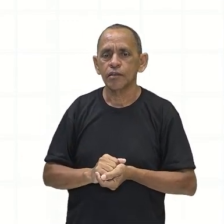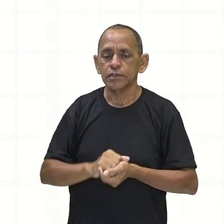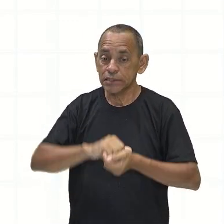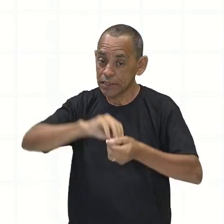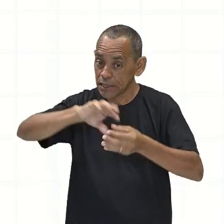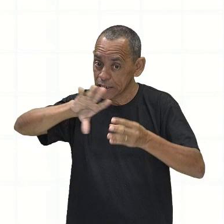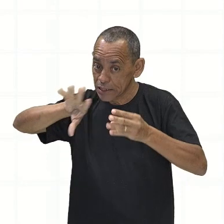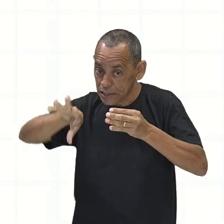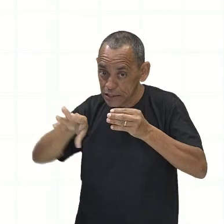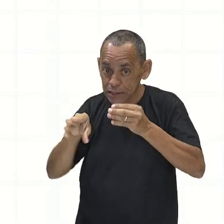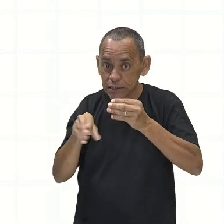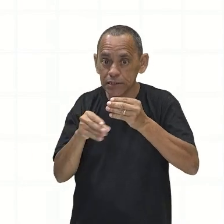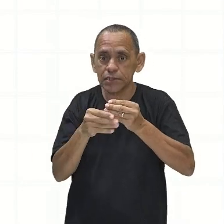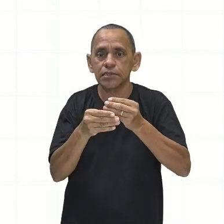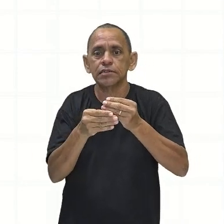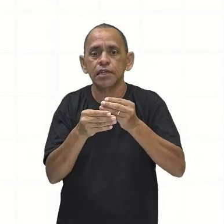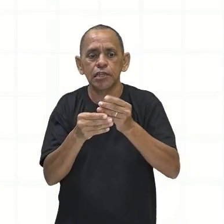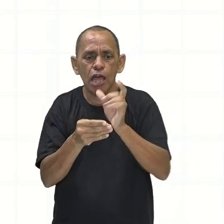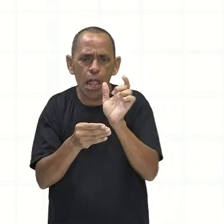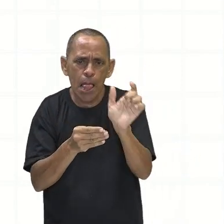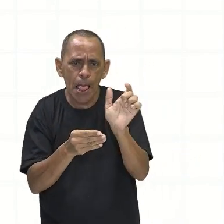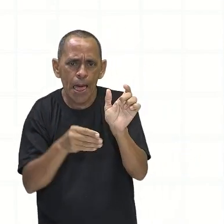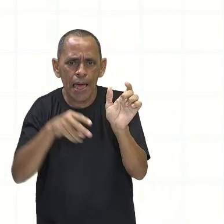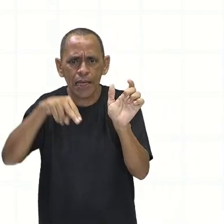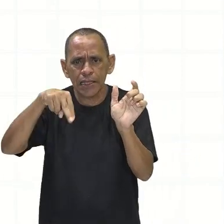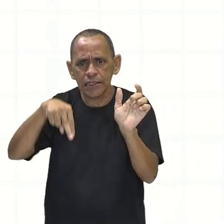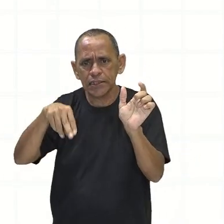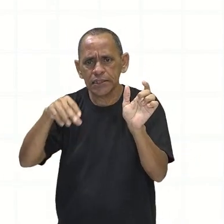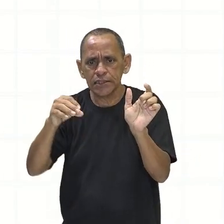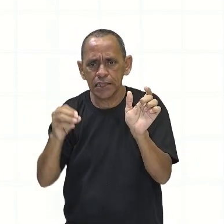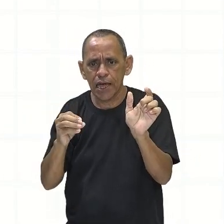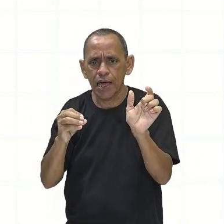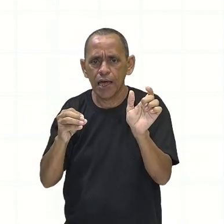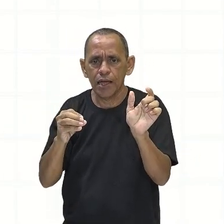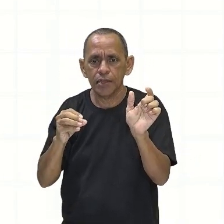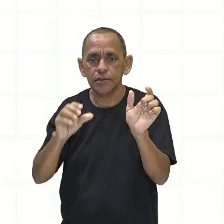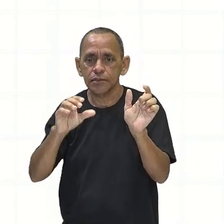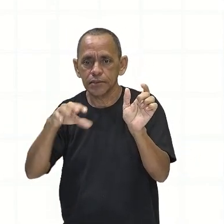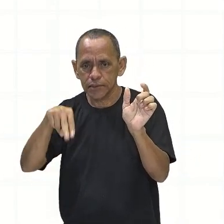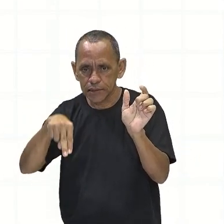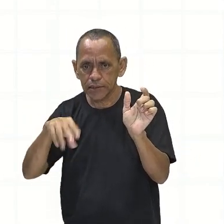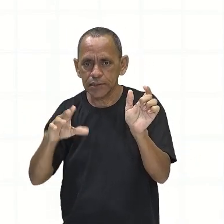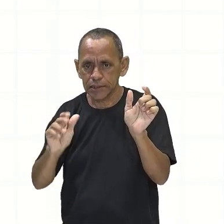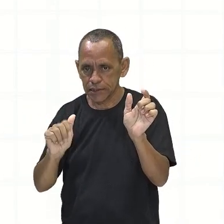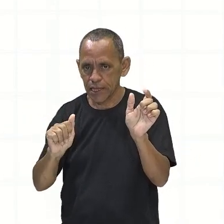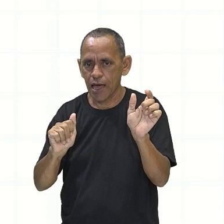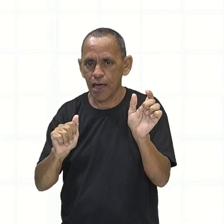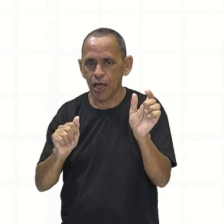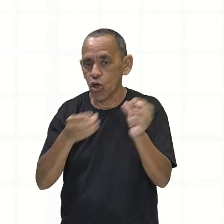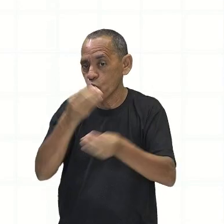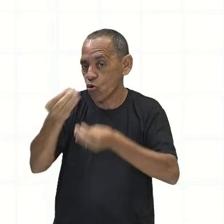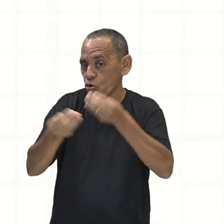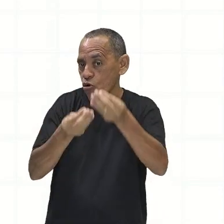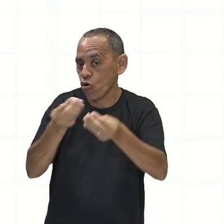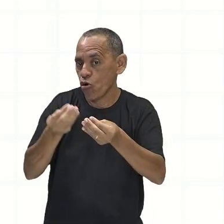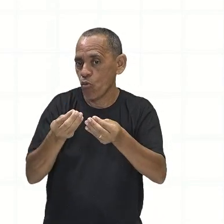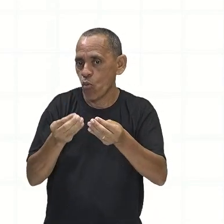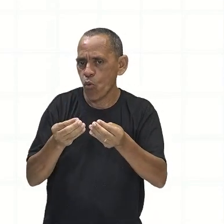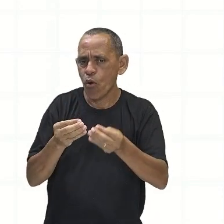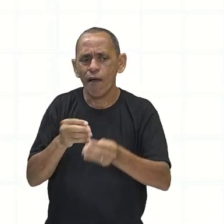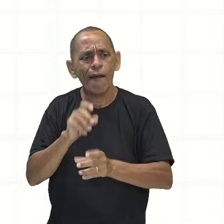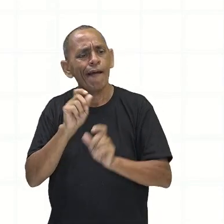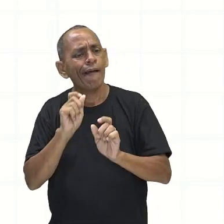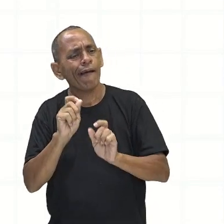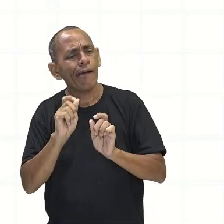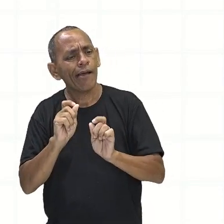está retomando quem? Exatamente, substituindo a palavra ponte. Fizeram na. Encaparam